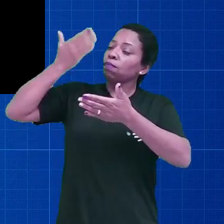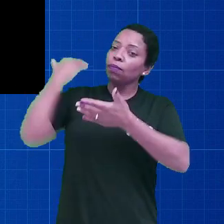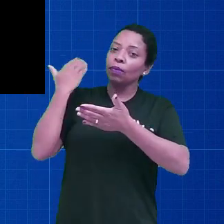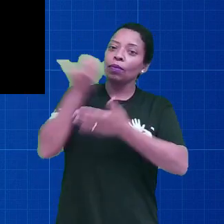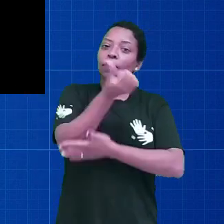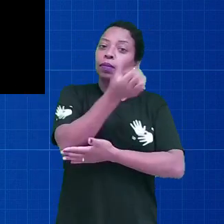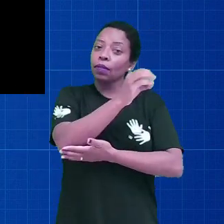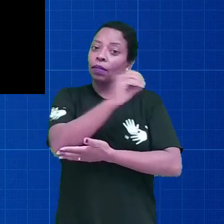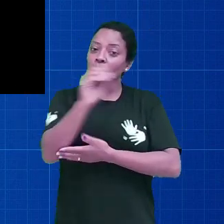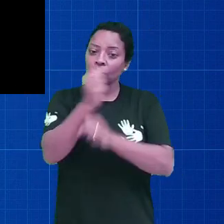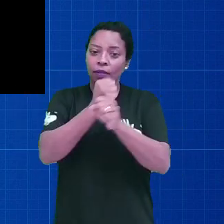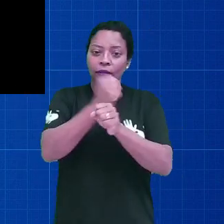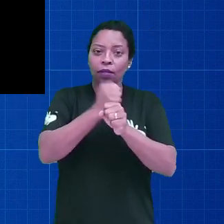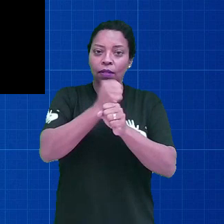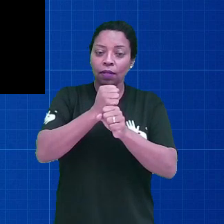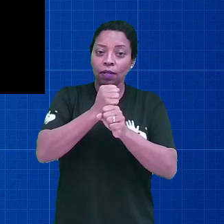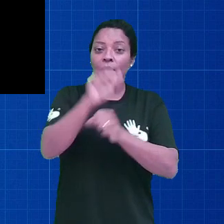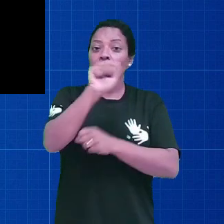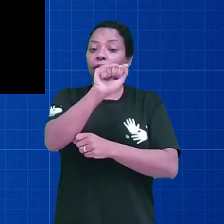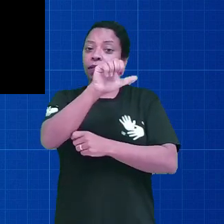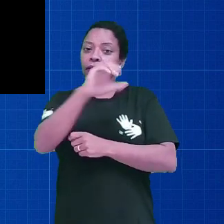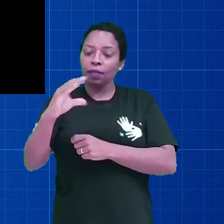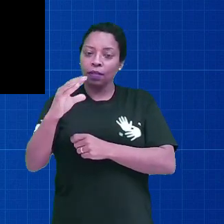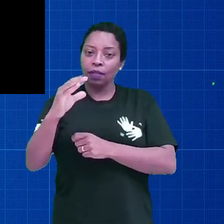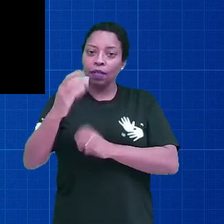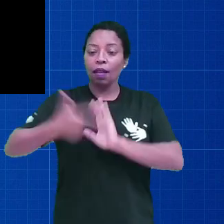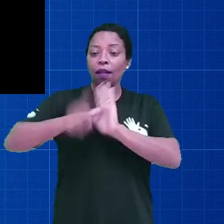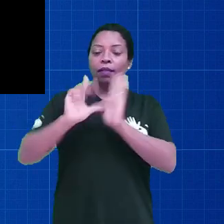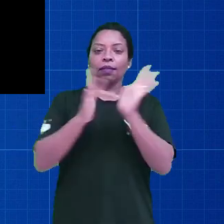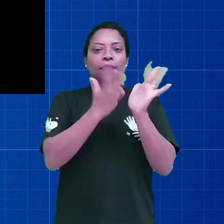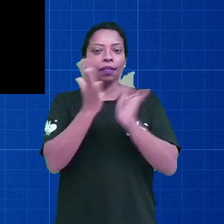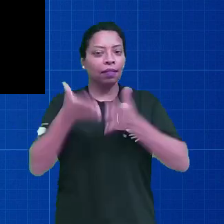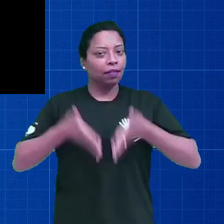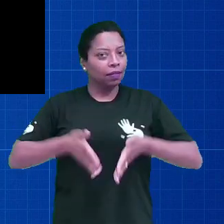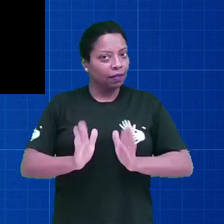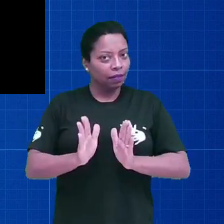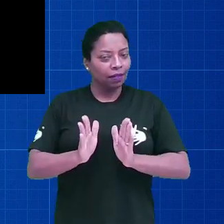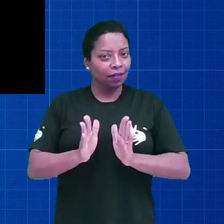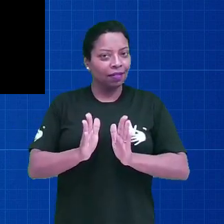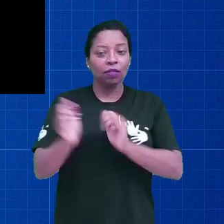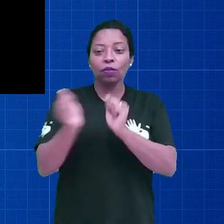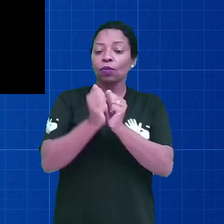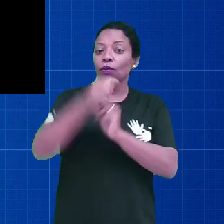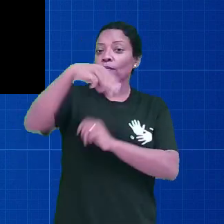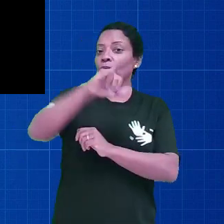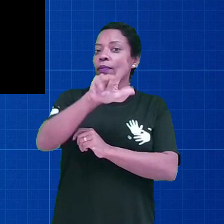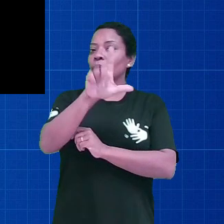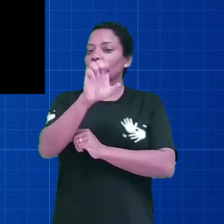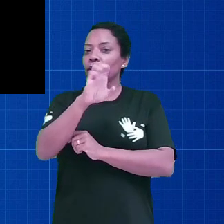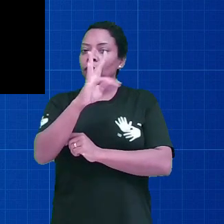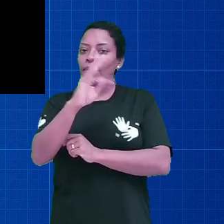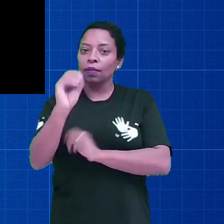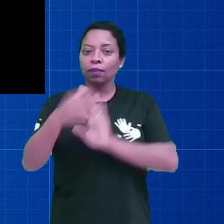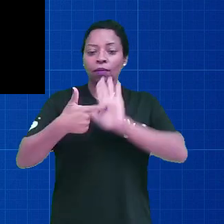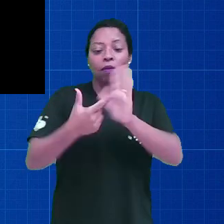de Cristo, com Tales de Mileto. Né? Então, a primeira referência que se tem a respeito da questão de